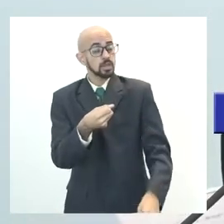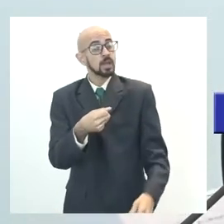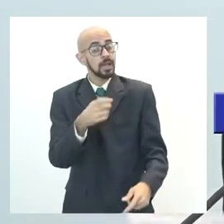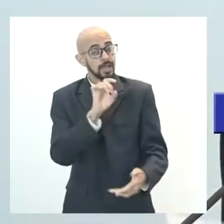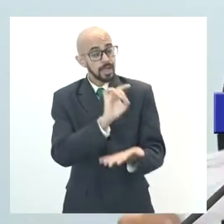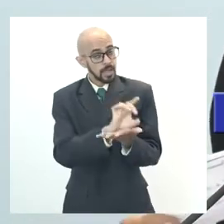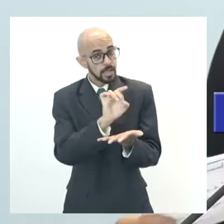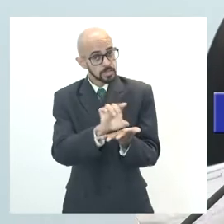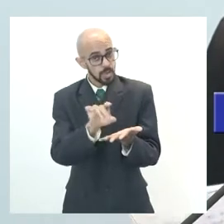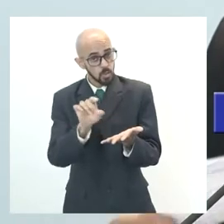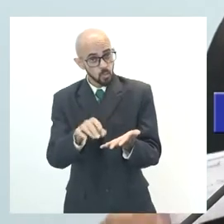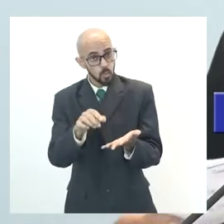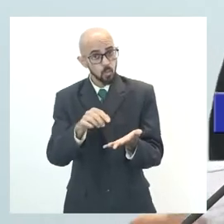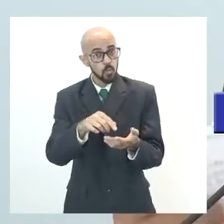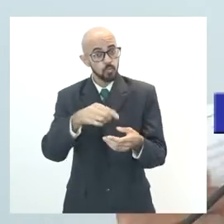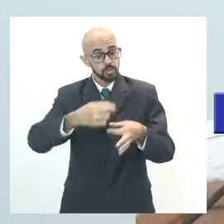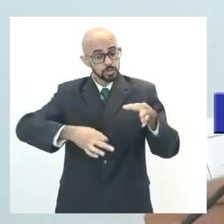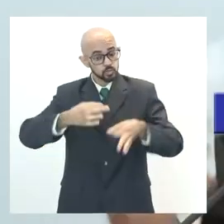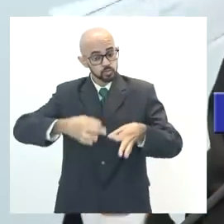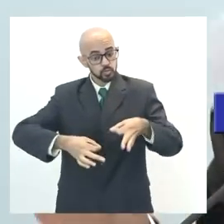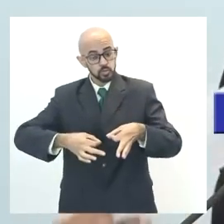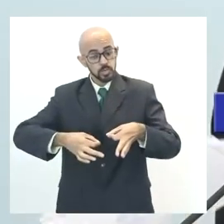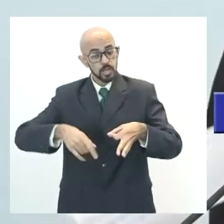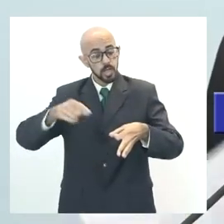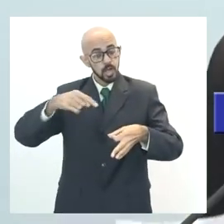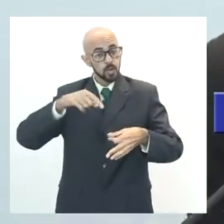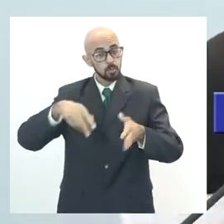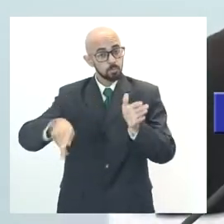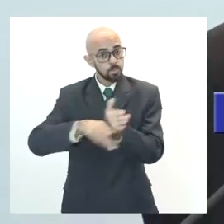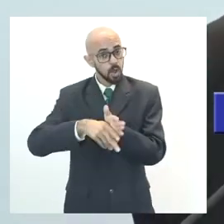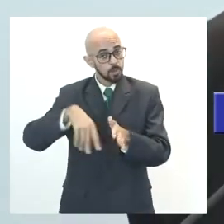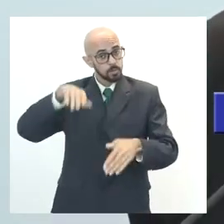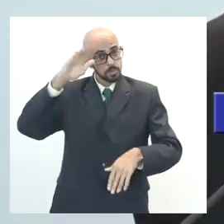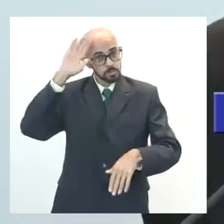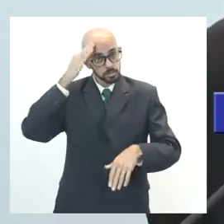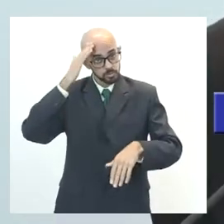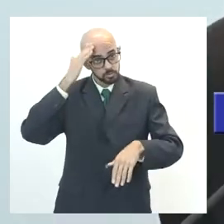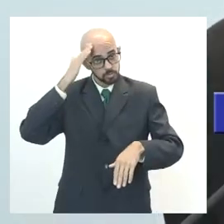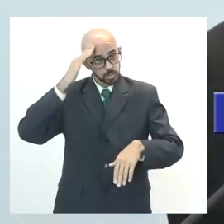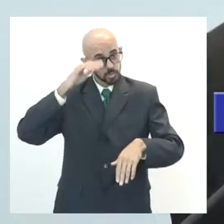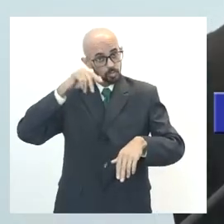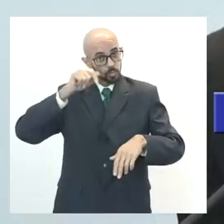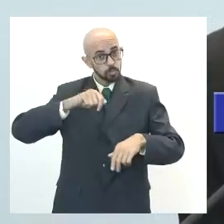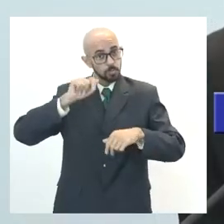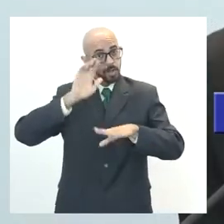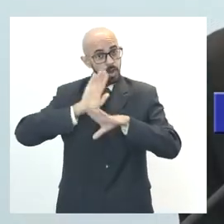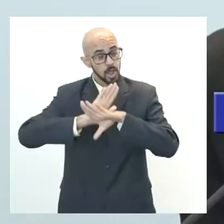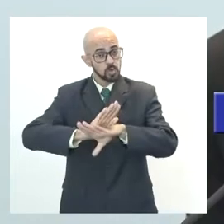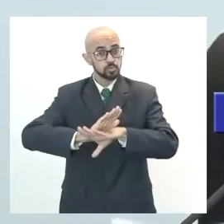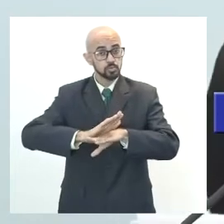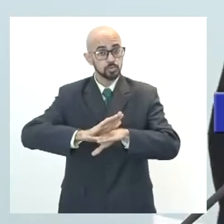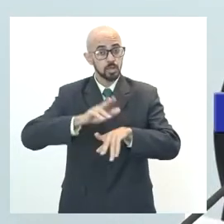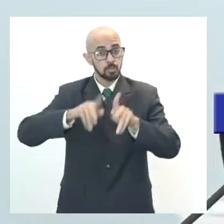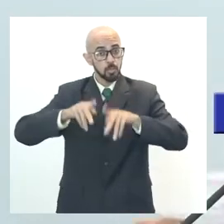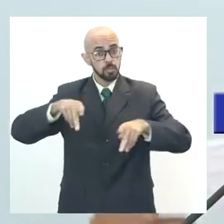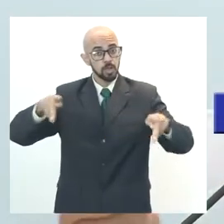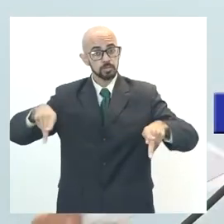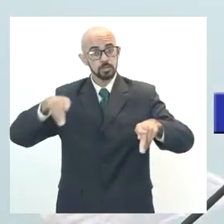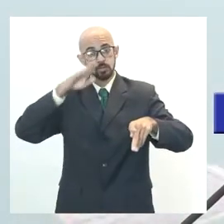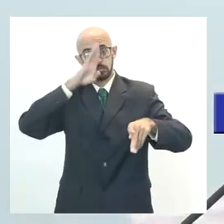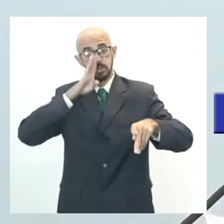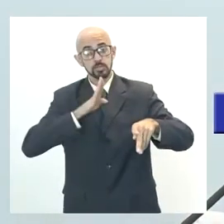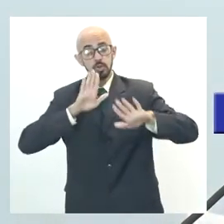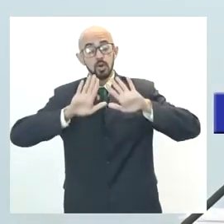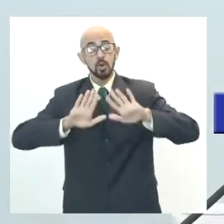um julga de acordo com aquilo que entende ser conveniente para Paris para a sociedade mas se não